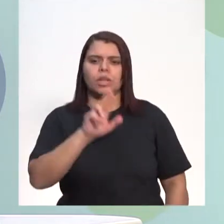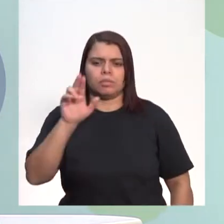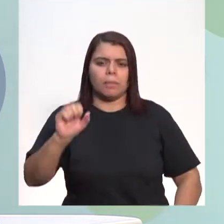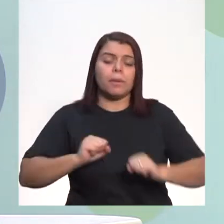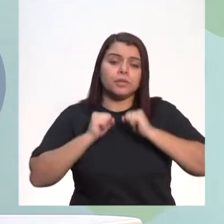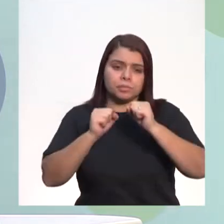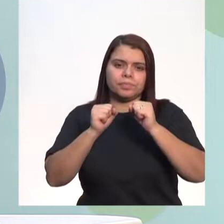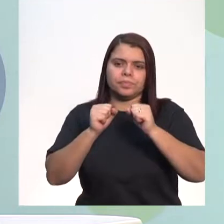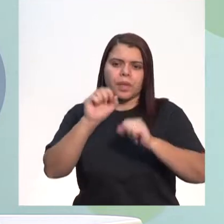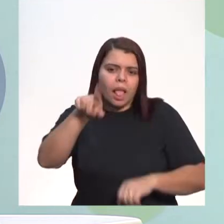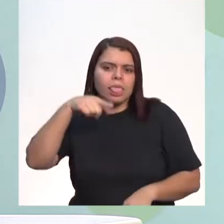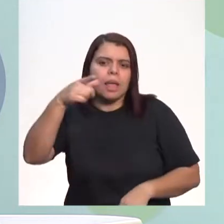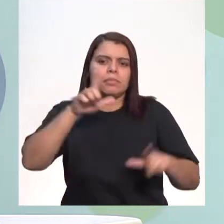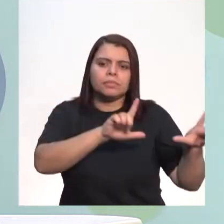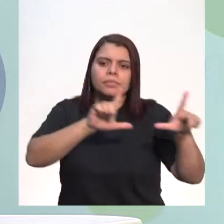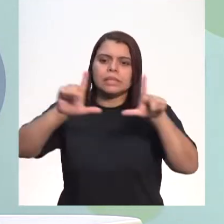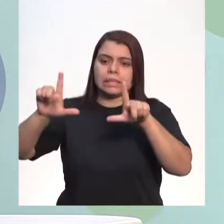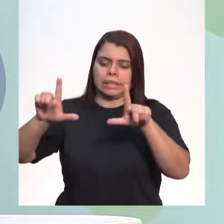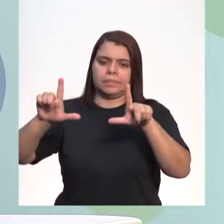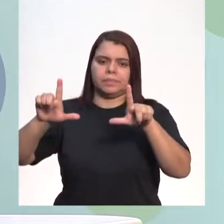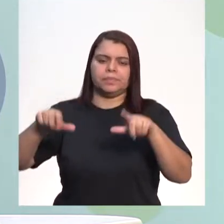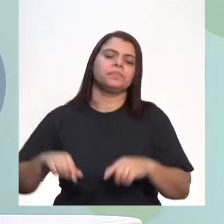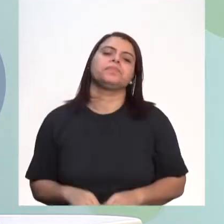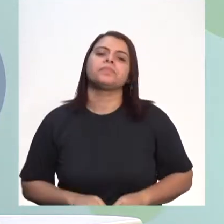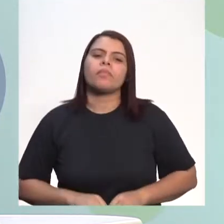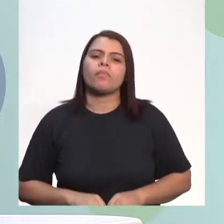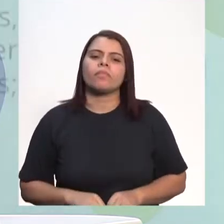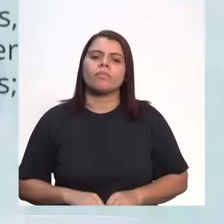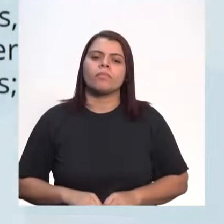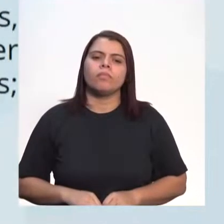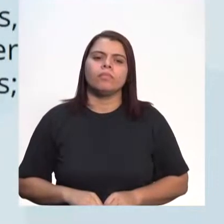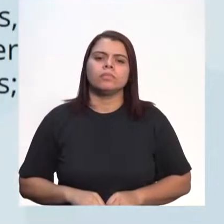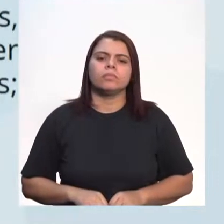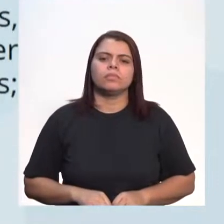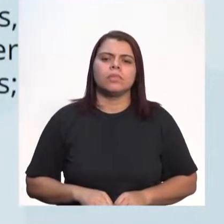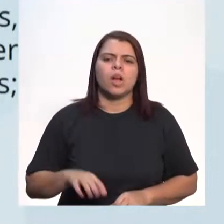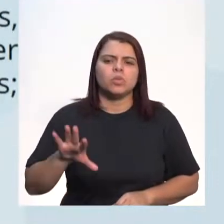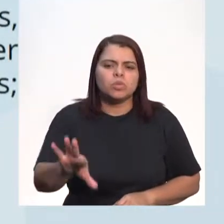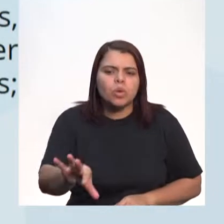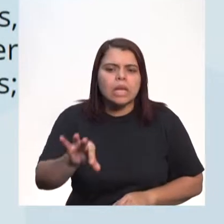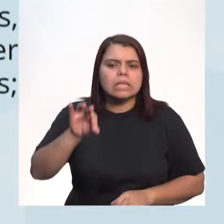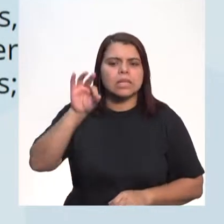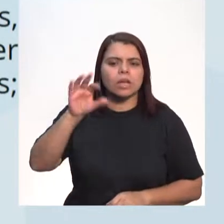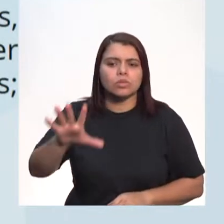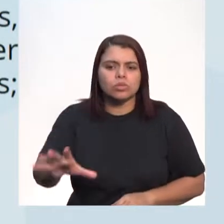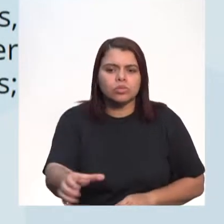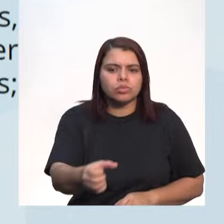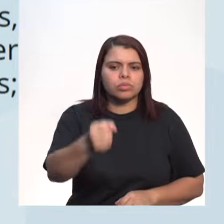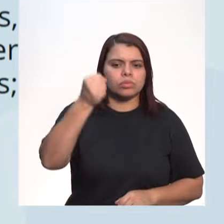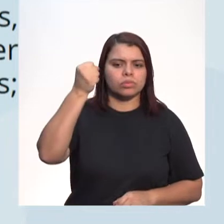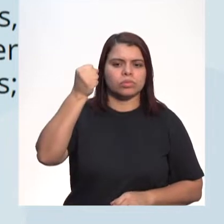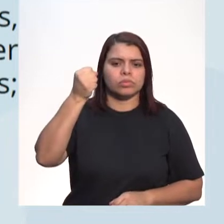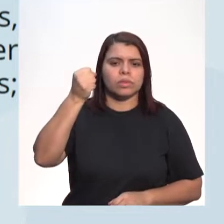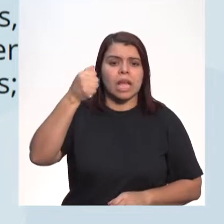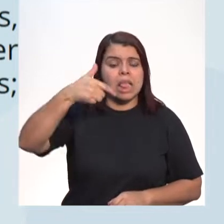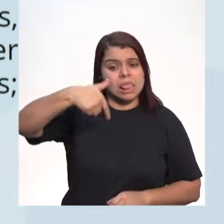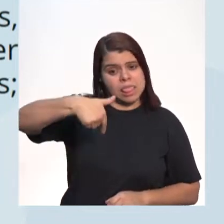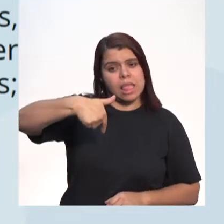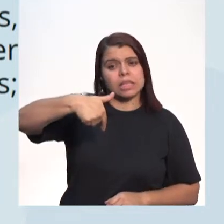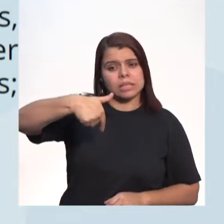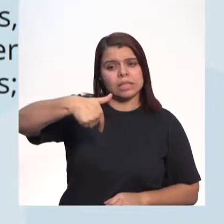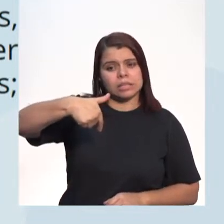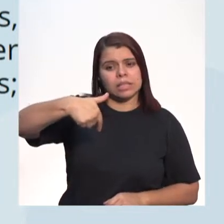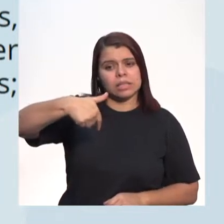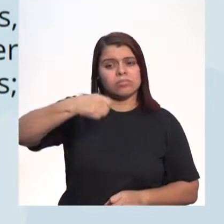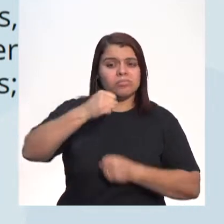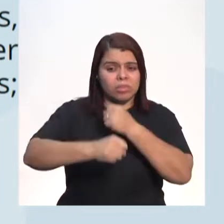tela, nós colocamos aí um resgate aí da Resolução 72, e é importante a gente destacar,